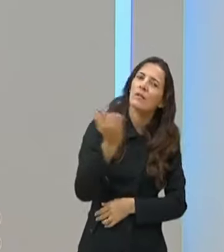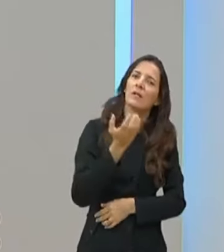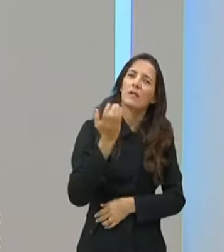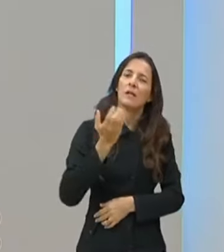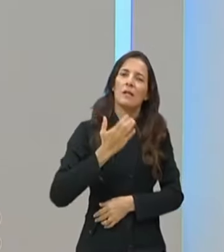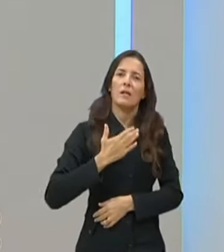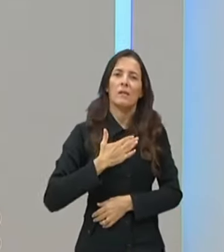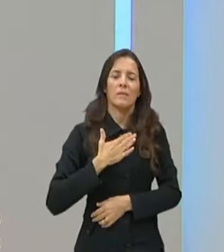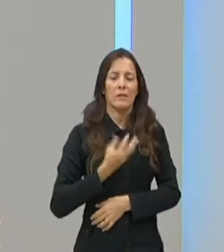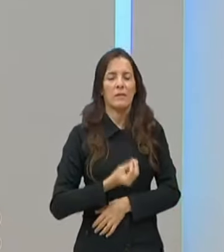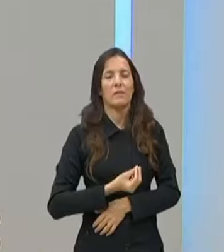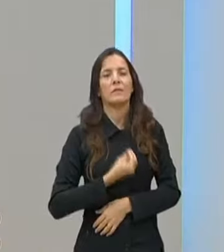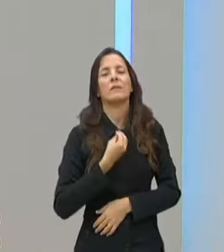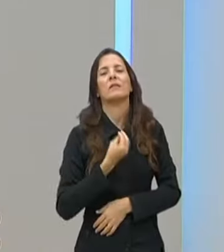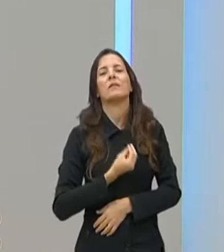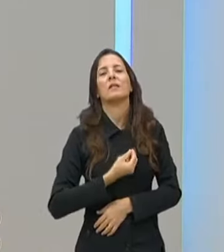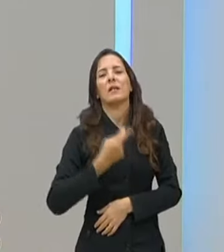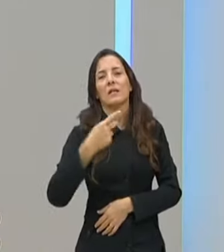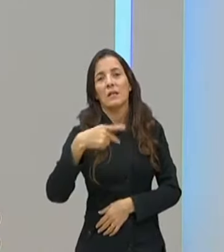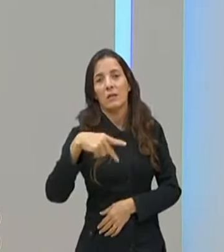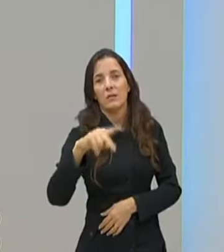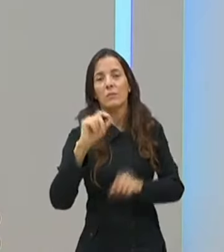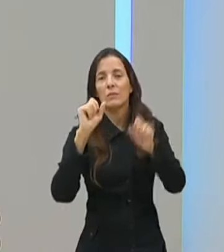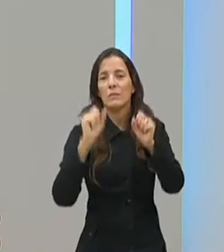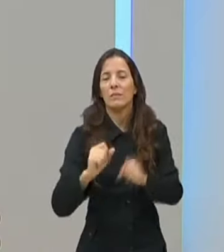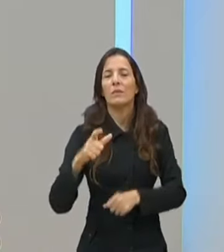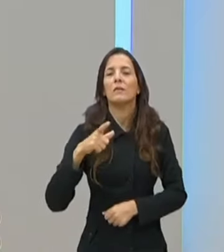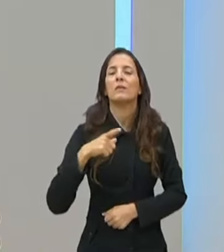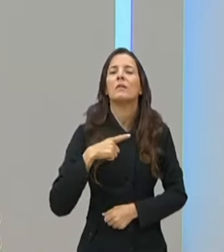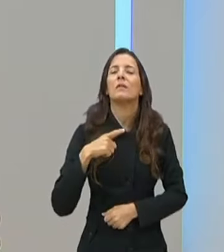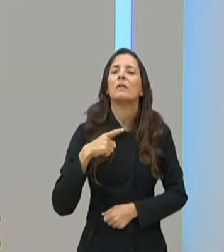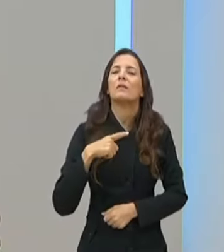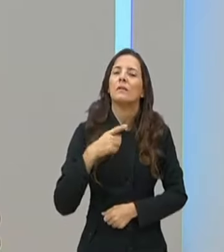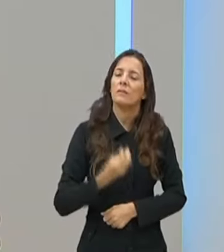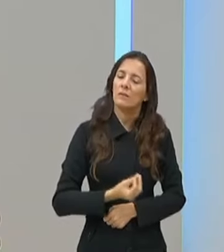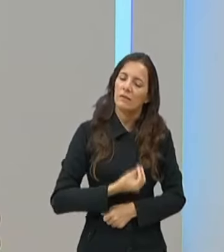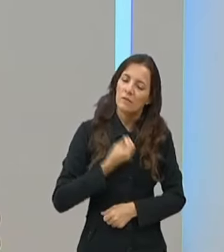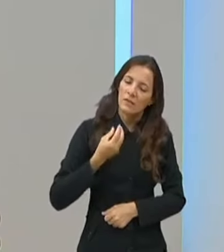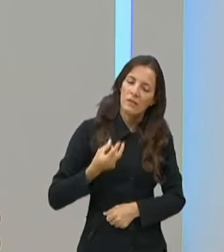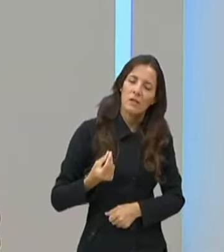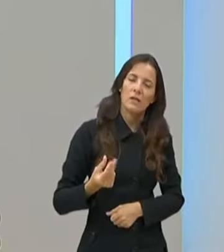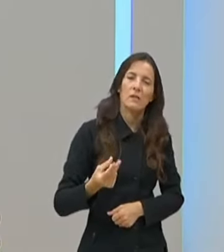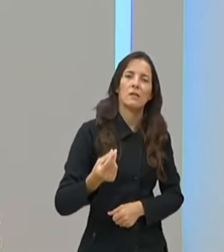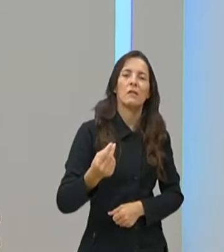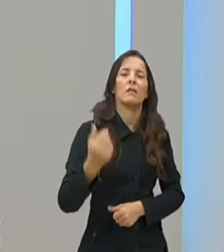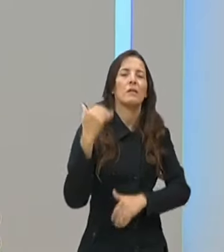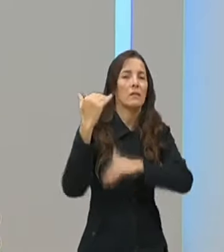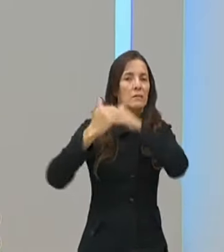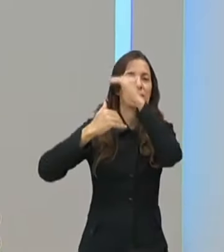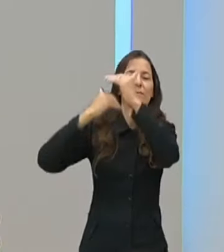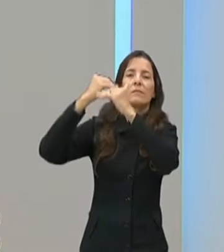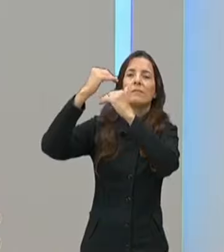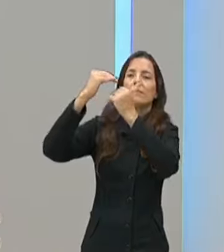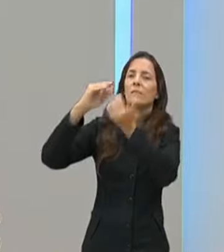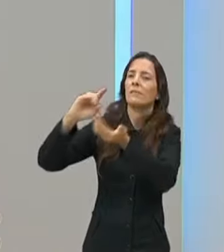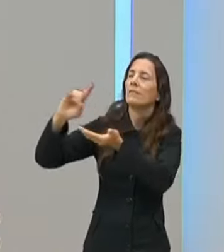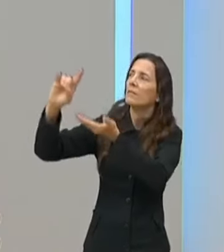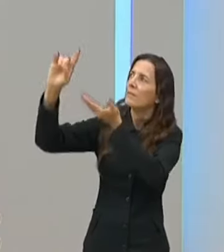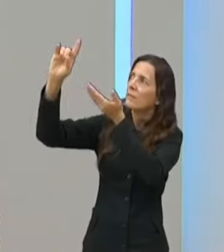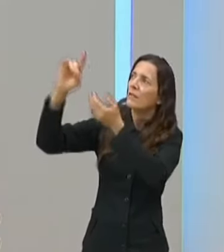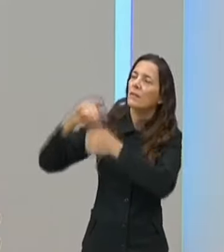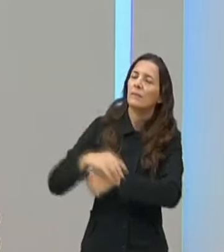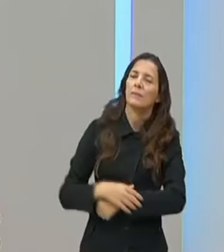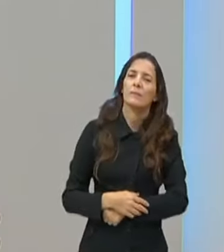prosperará na sua mão. Então, meu amigo, meu irmão, medite nesses versículos, onde